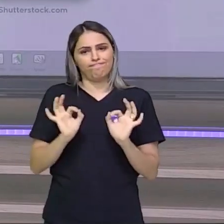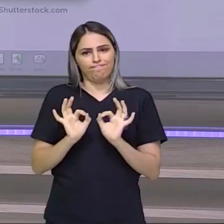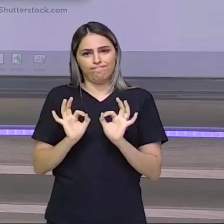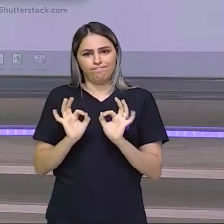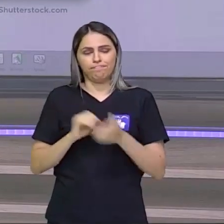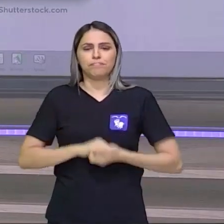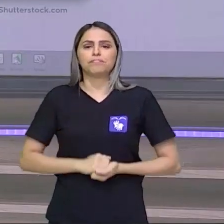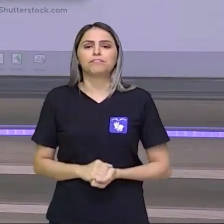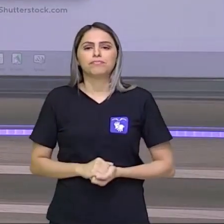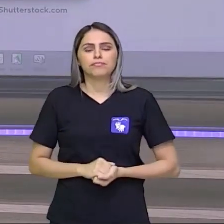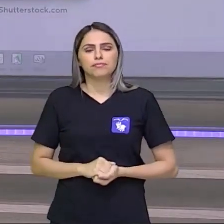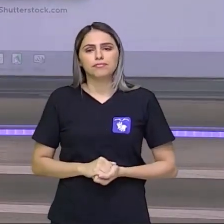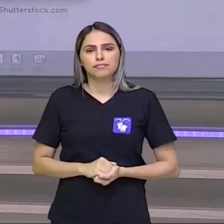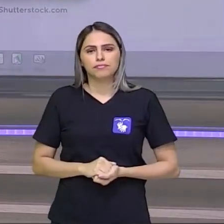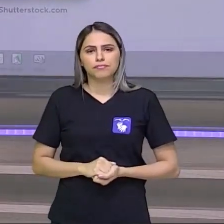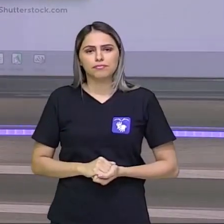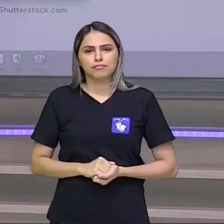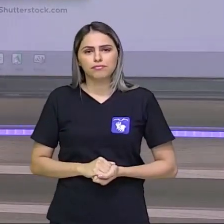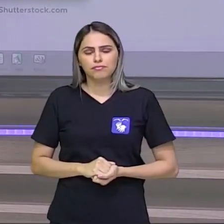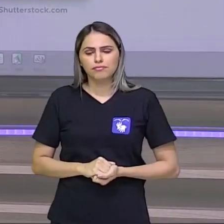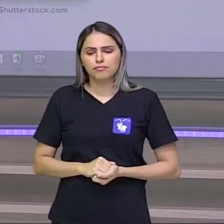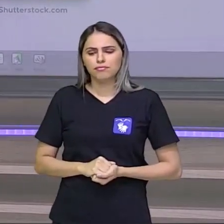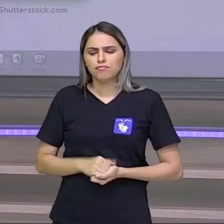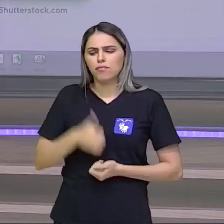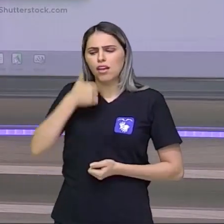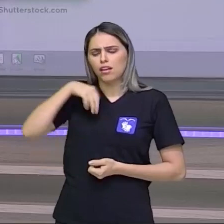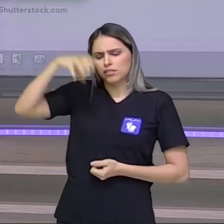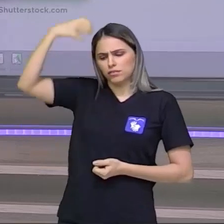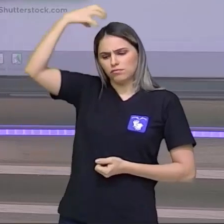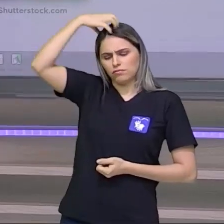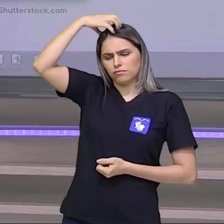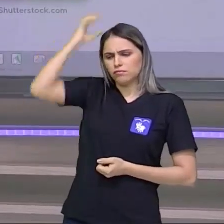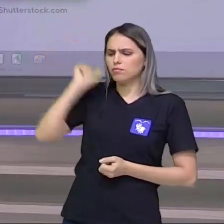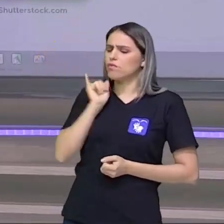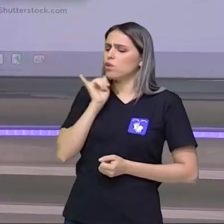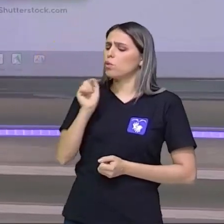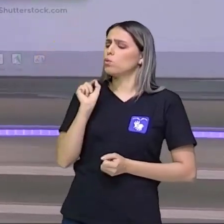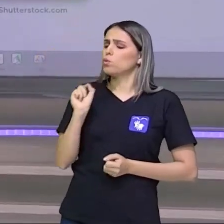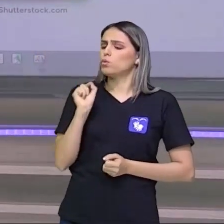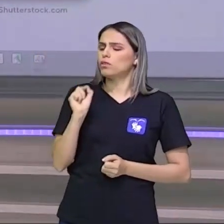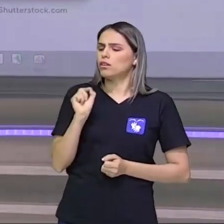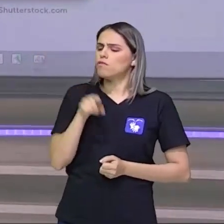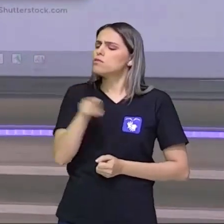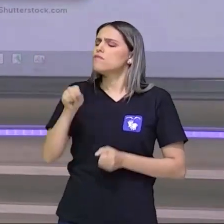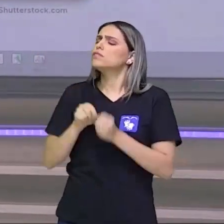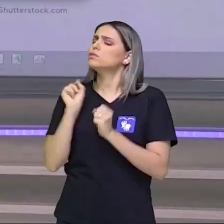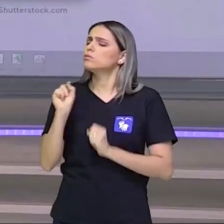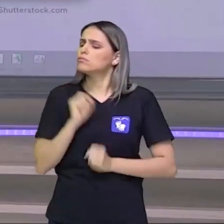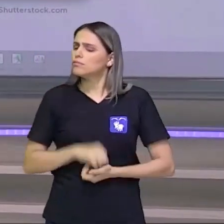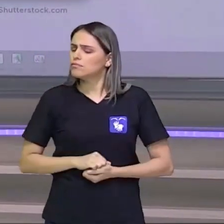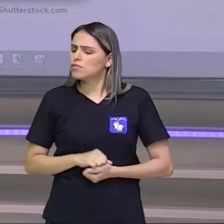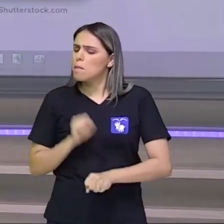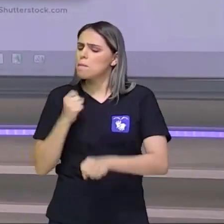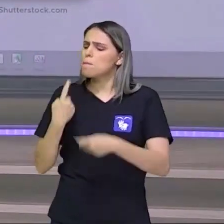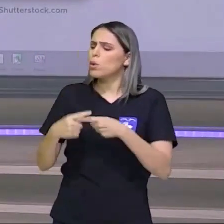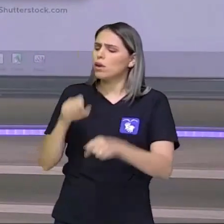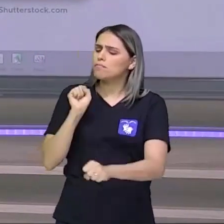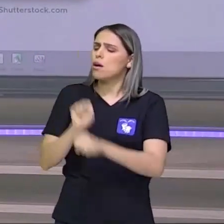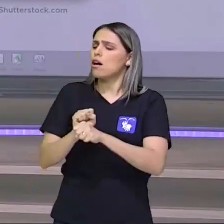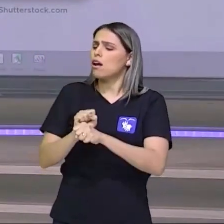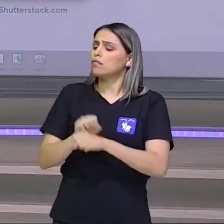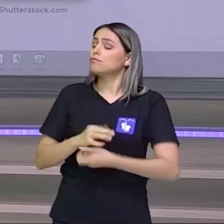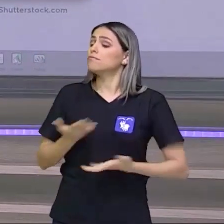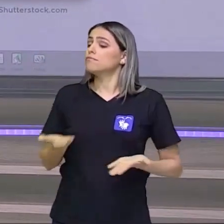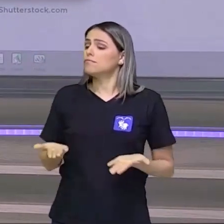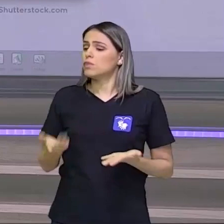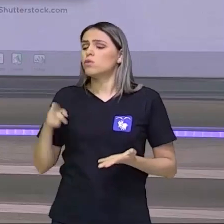A dona formiga, a rainha da dona formiga disse assim, o que você está fazendo aí parada sem fazer